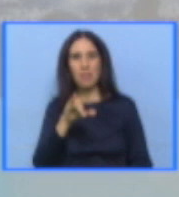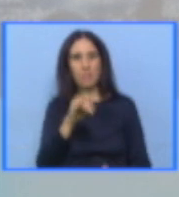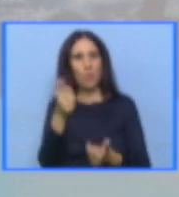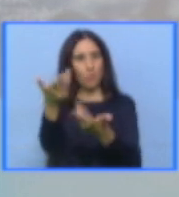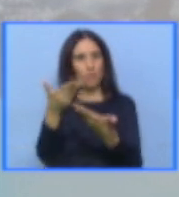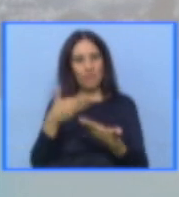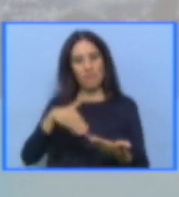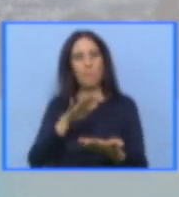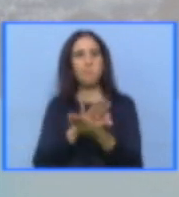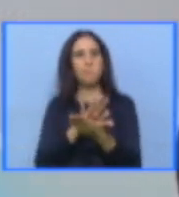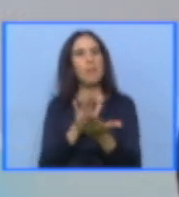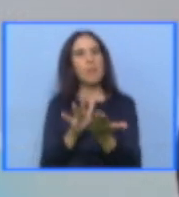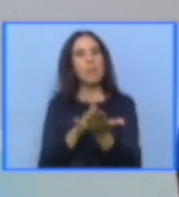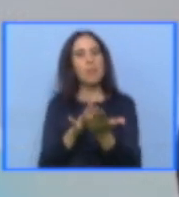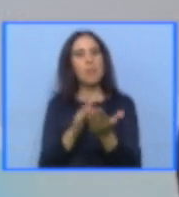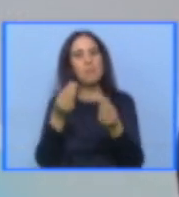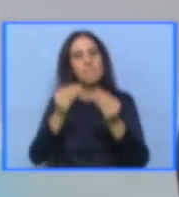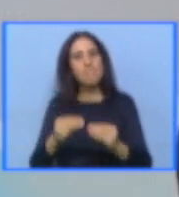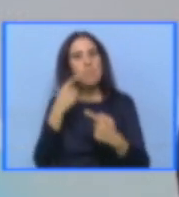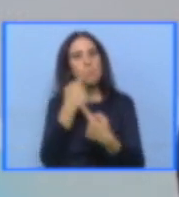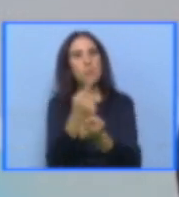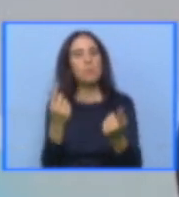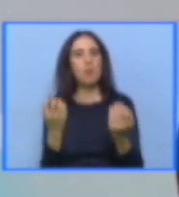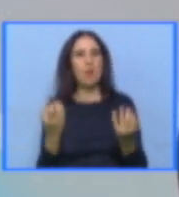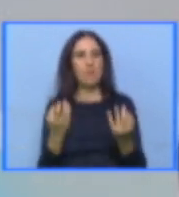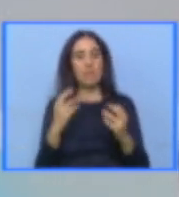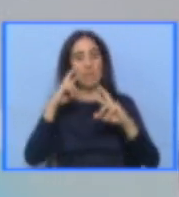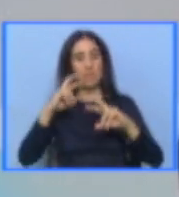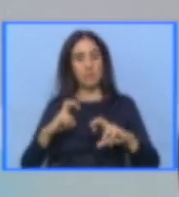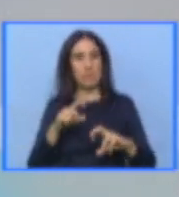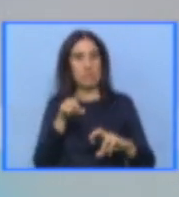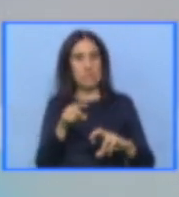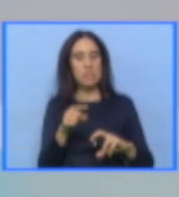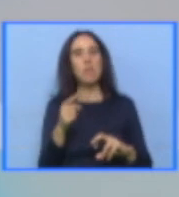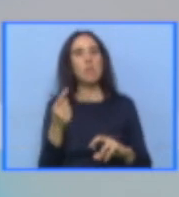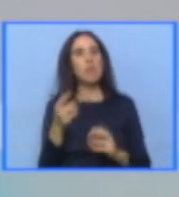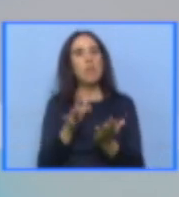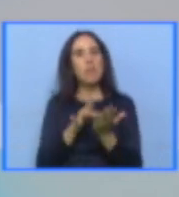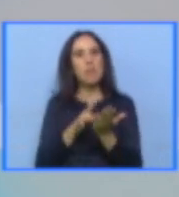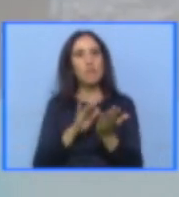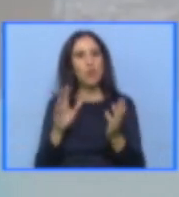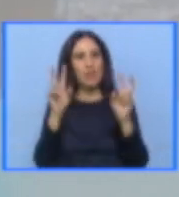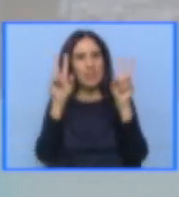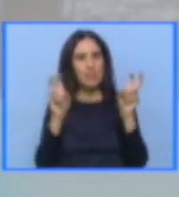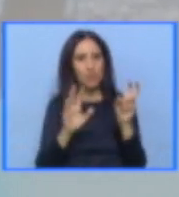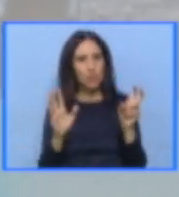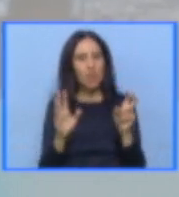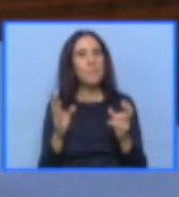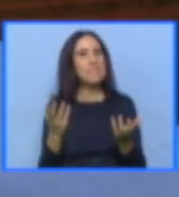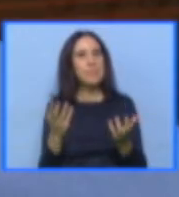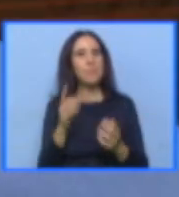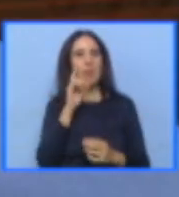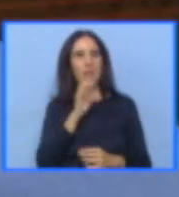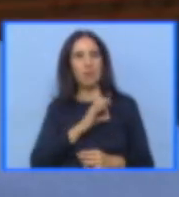prepara para publicar um livro que traz a público esta investigação, um livro que já tem título, que se chama Senhora